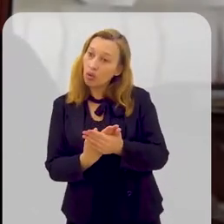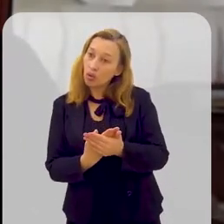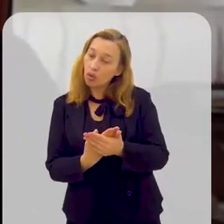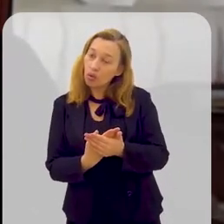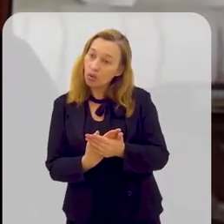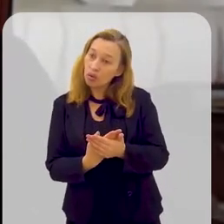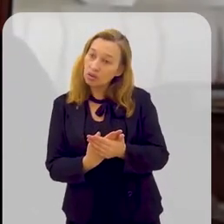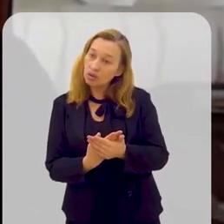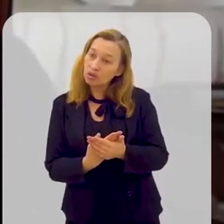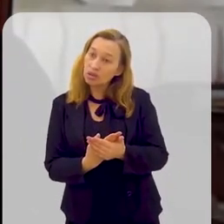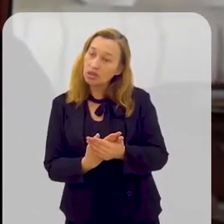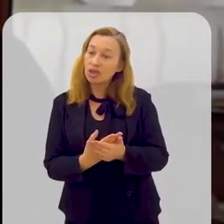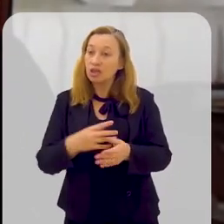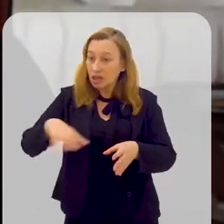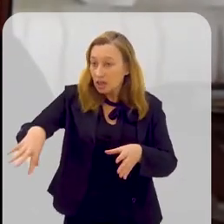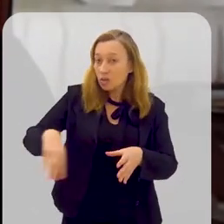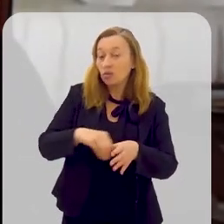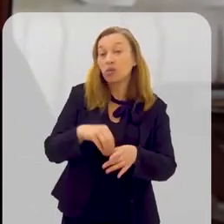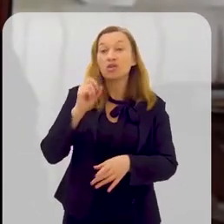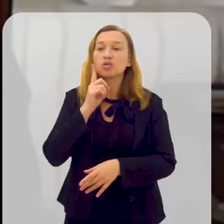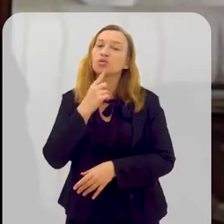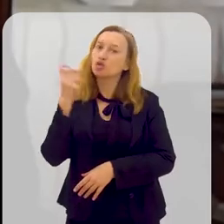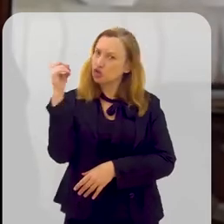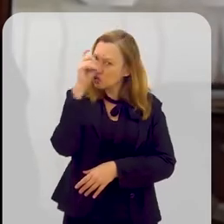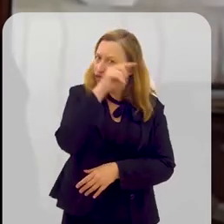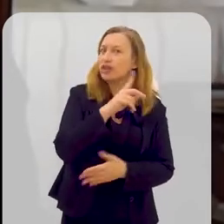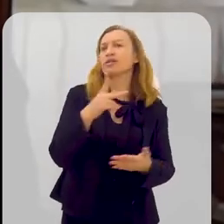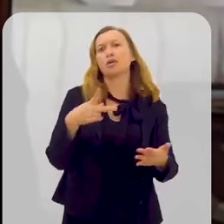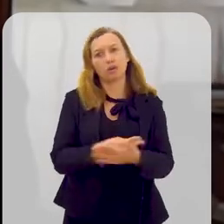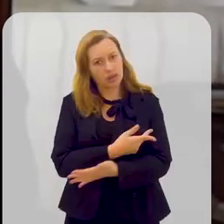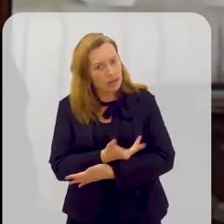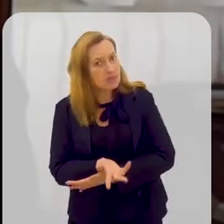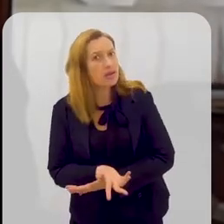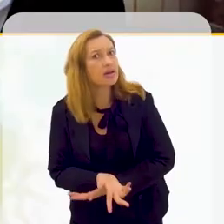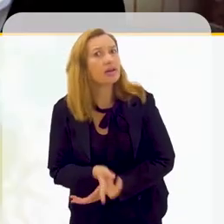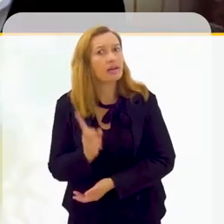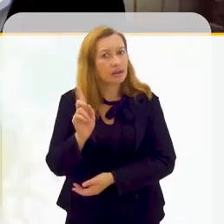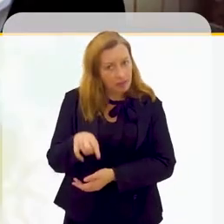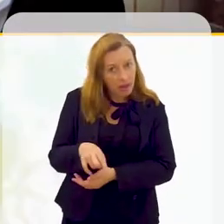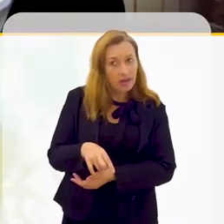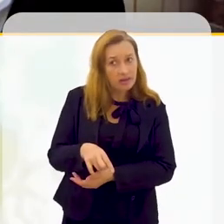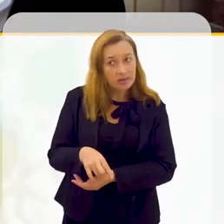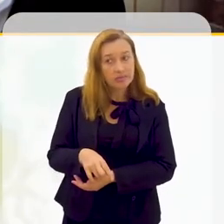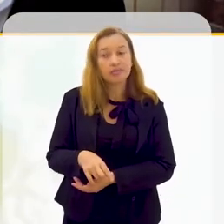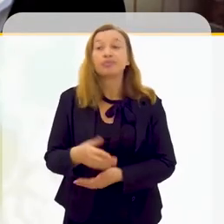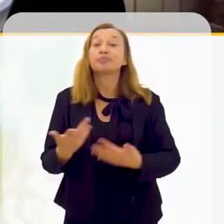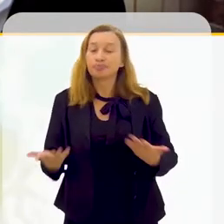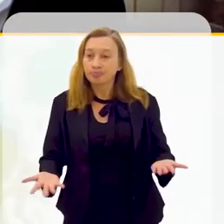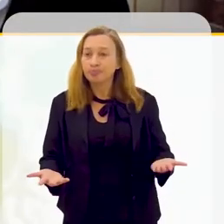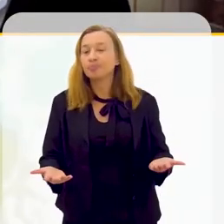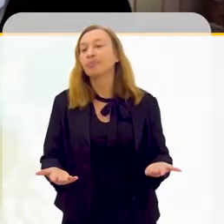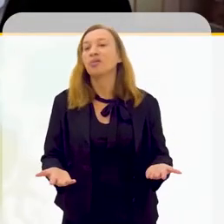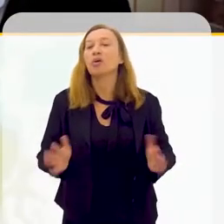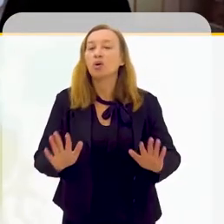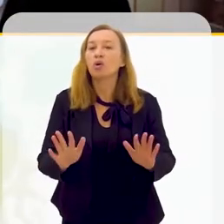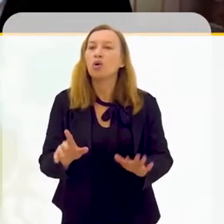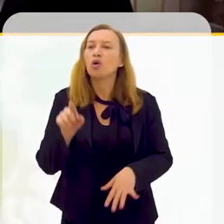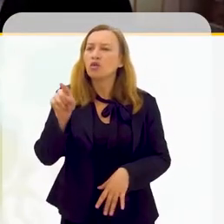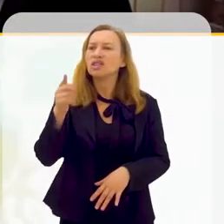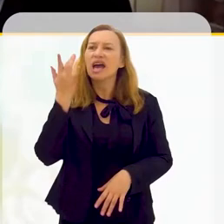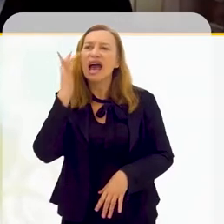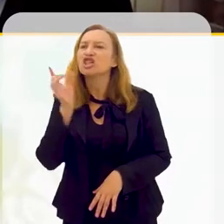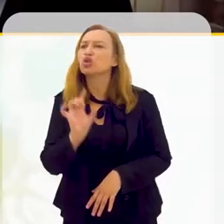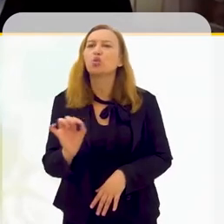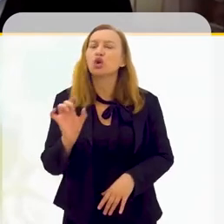escola bilíngue de surdos é difícil disso acontecer né então